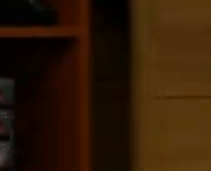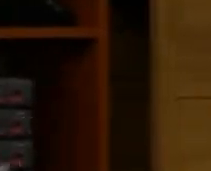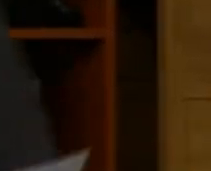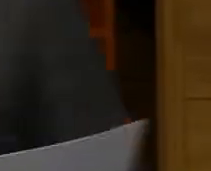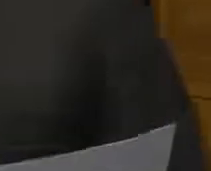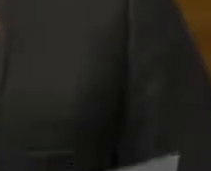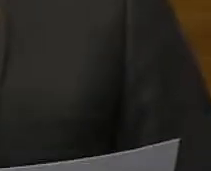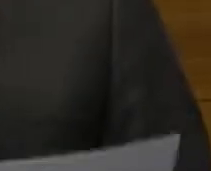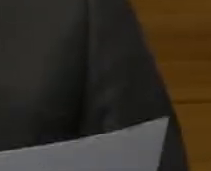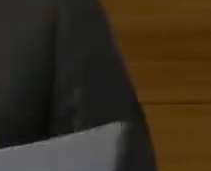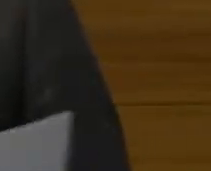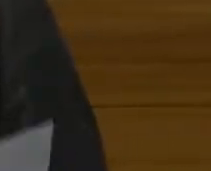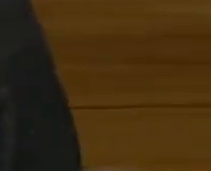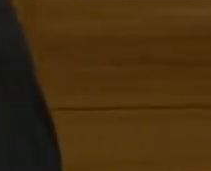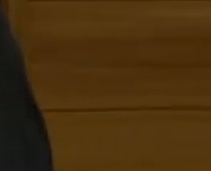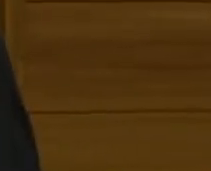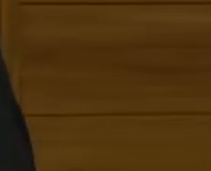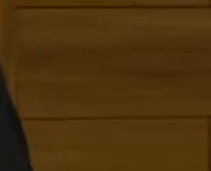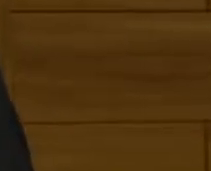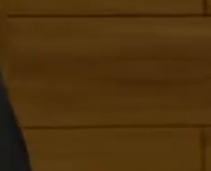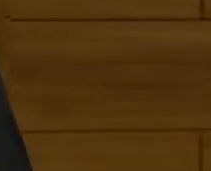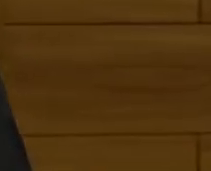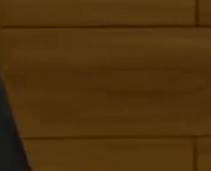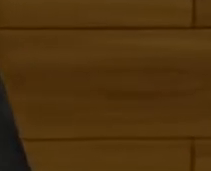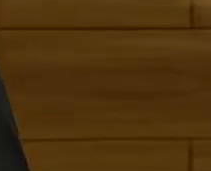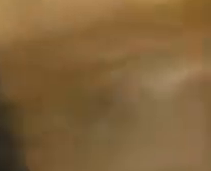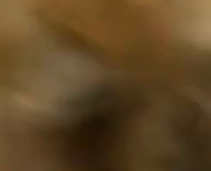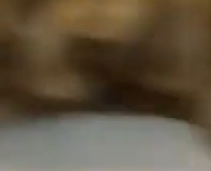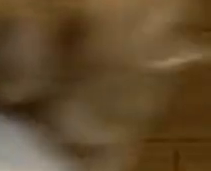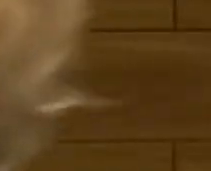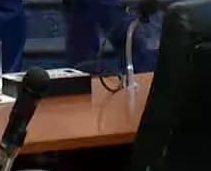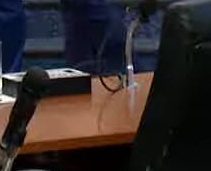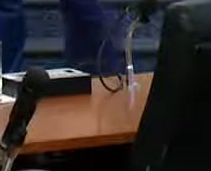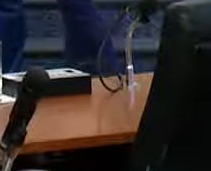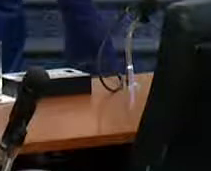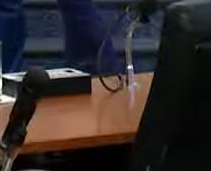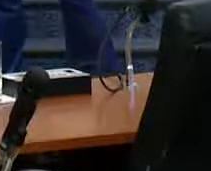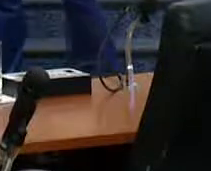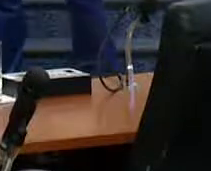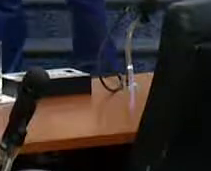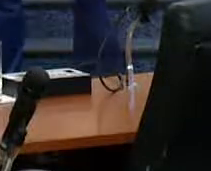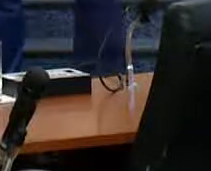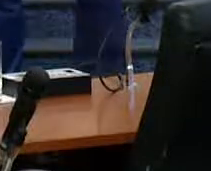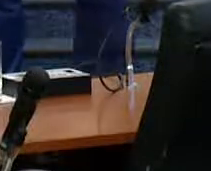que você participe desse momento. Você que me corrige tanto.